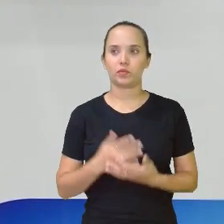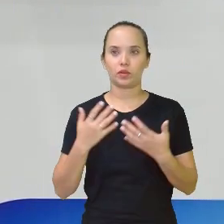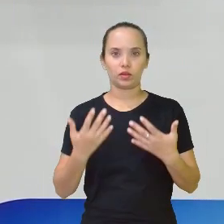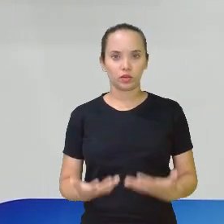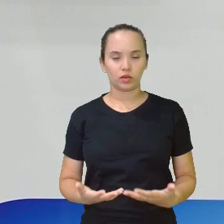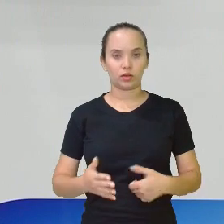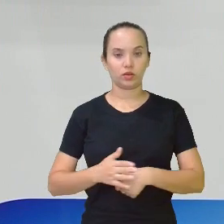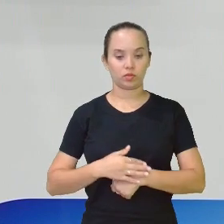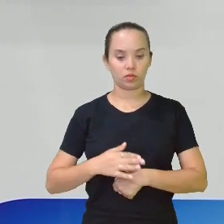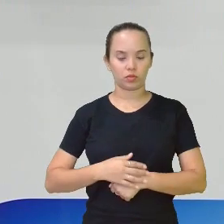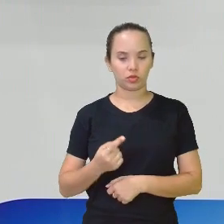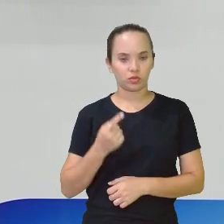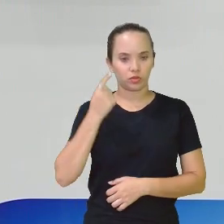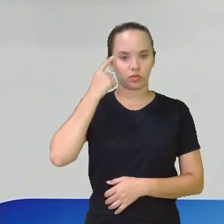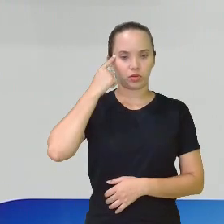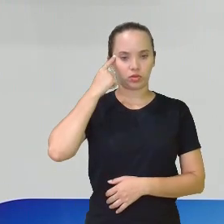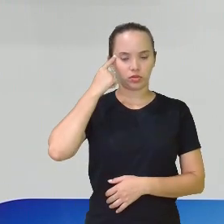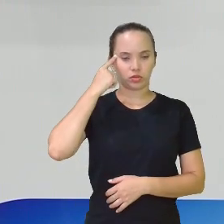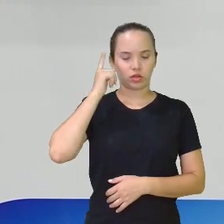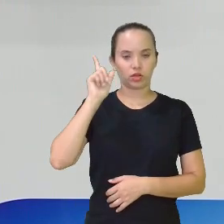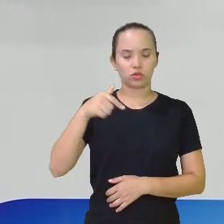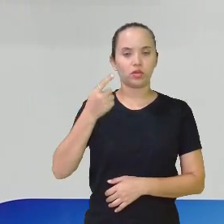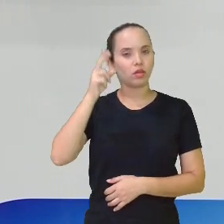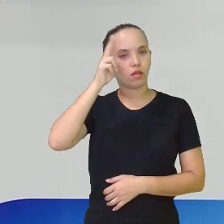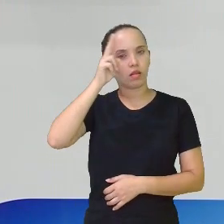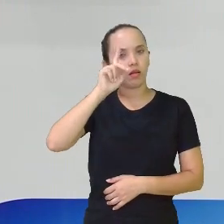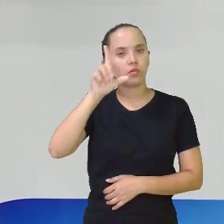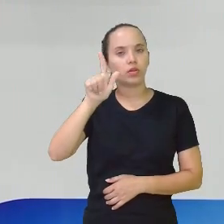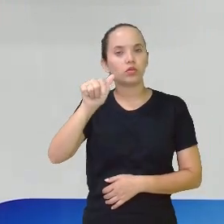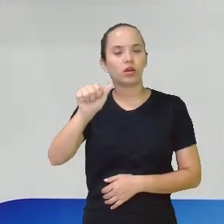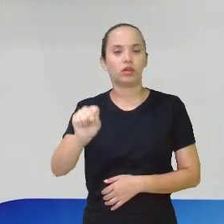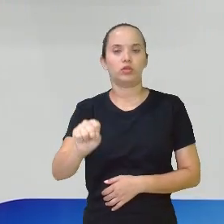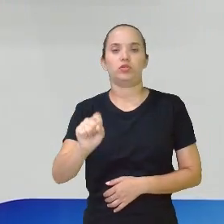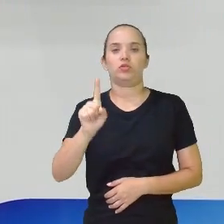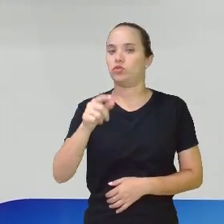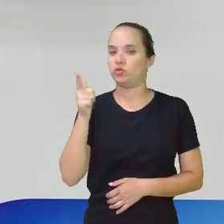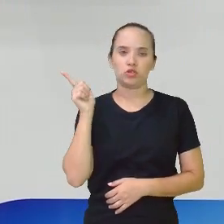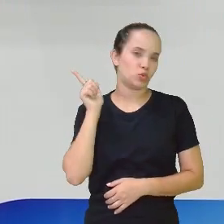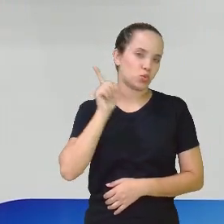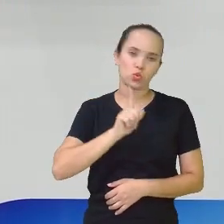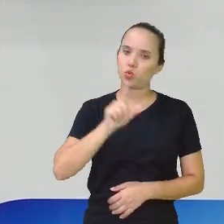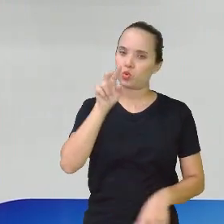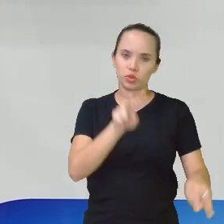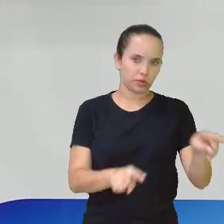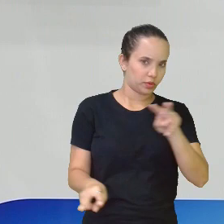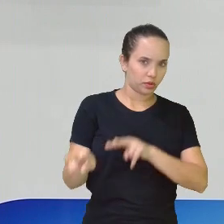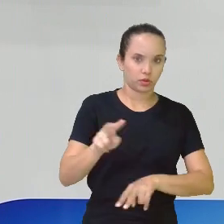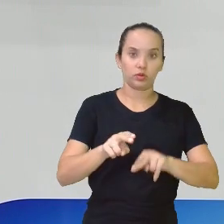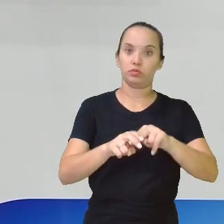pensa nessa combustão nas residências, são o gás. E esse gás que a gente não visualiza, é